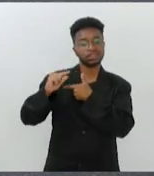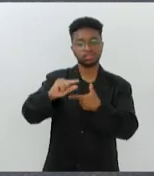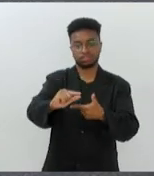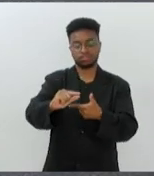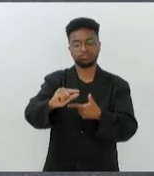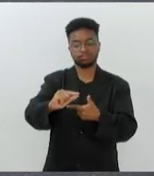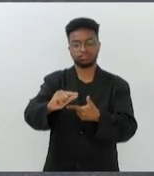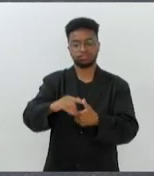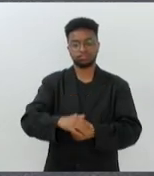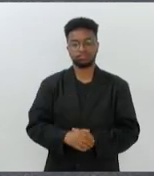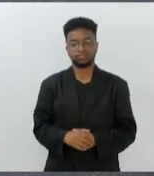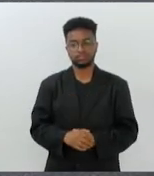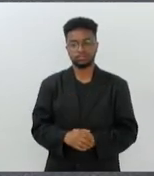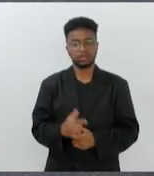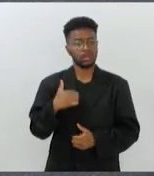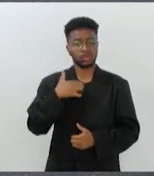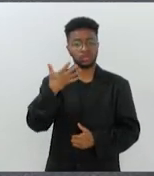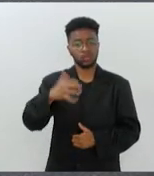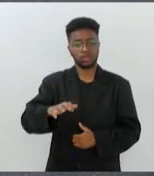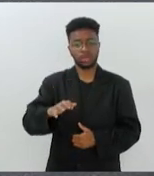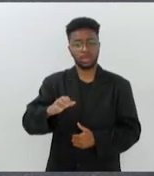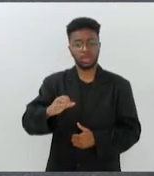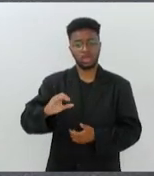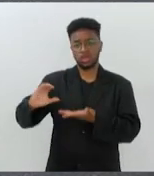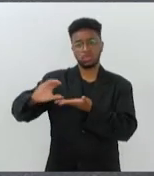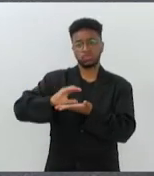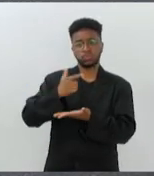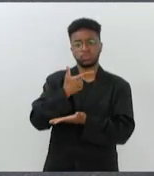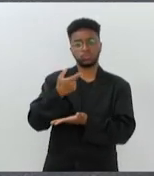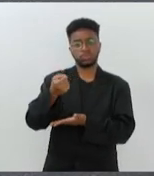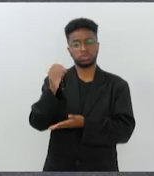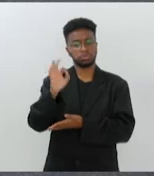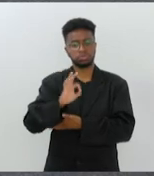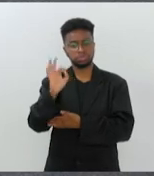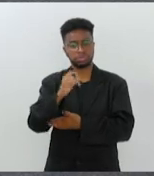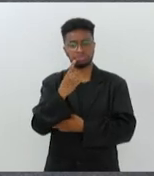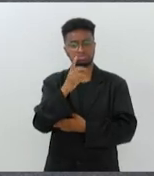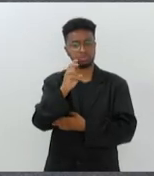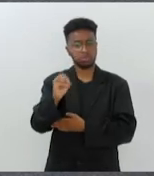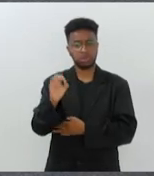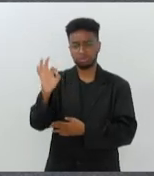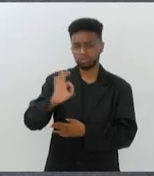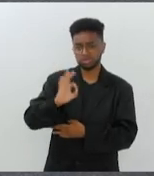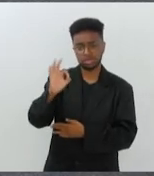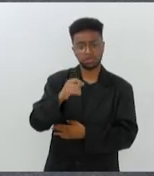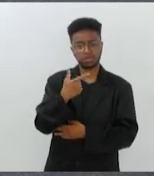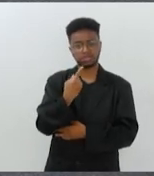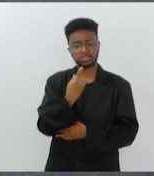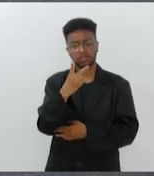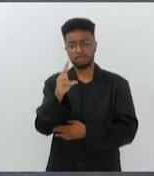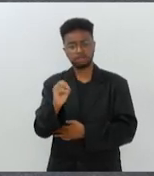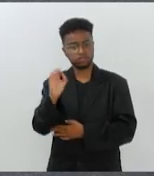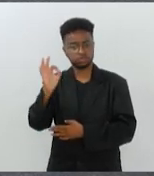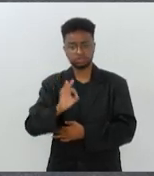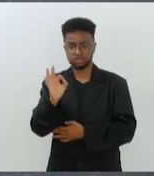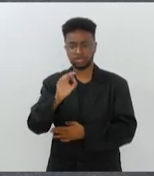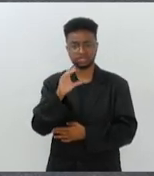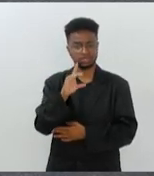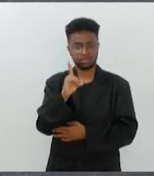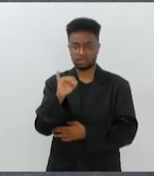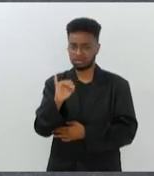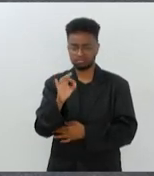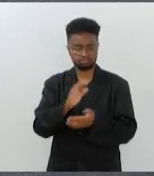conservador. Não quero ganhar 200%, nem 150%, nem 120% do